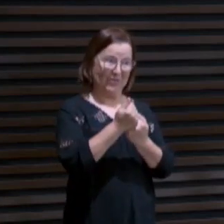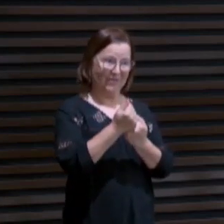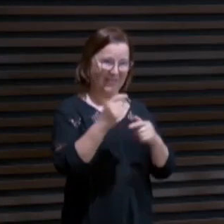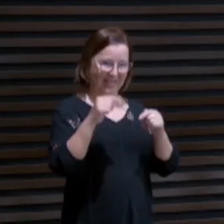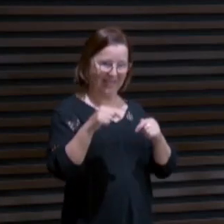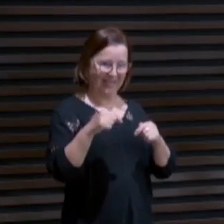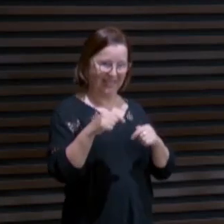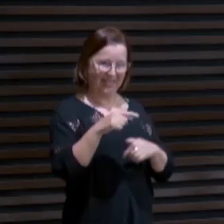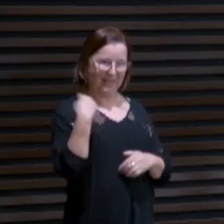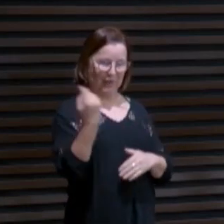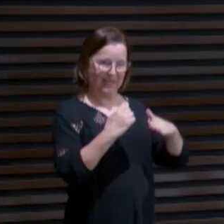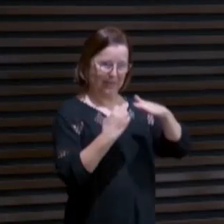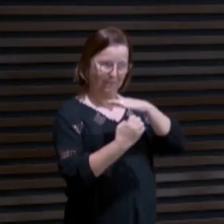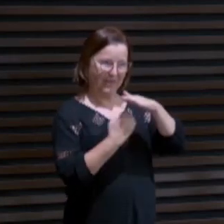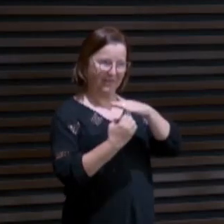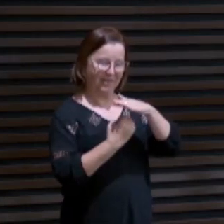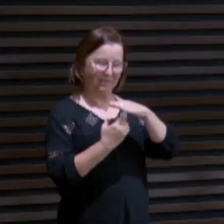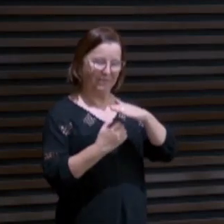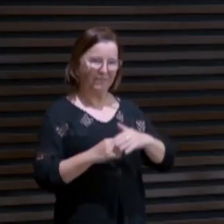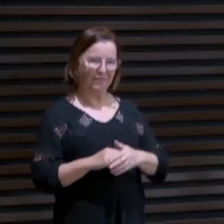aqui na nossa empresa.